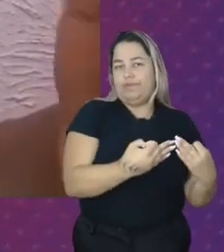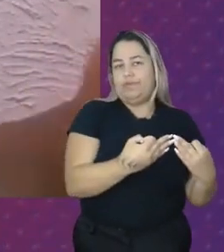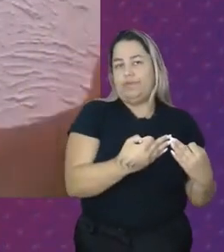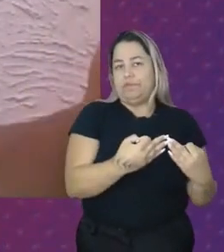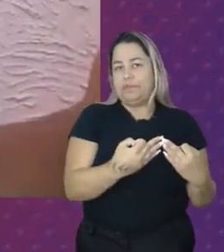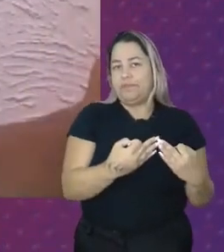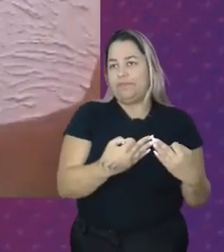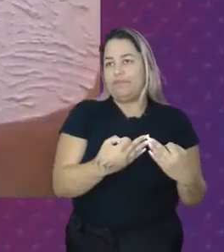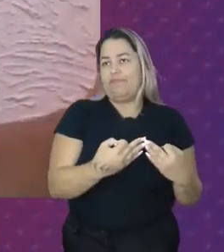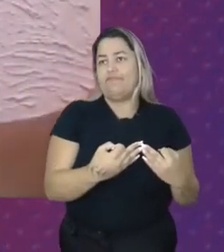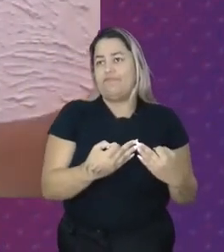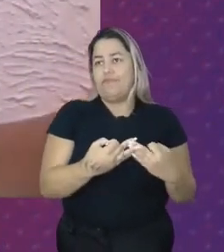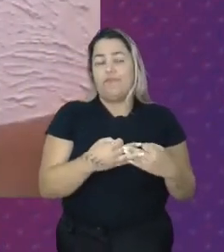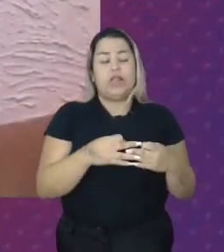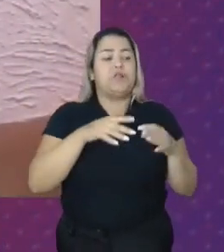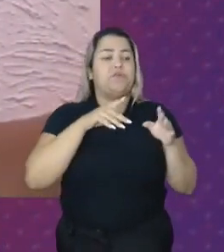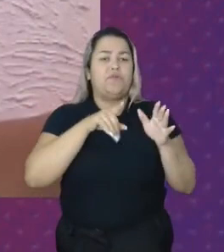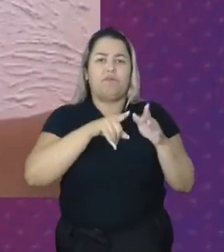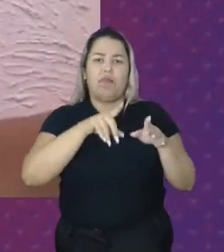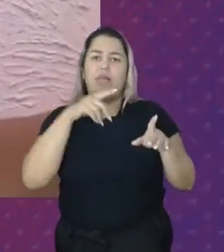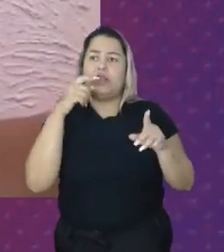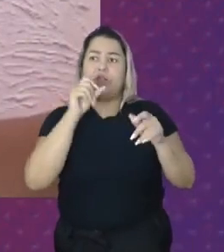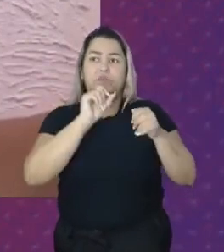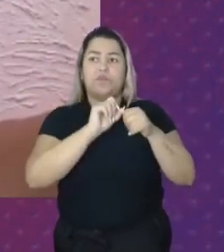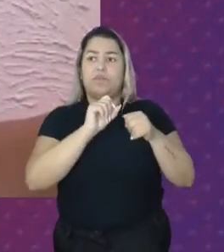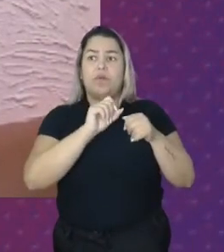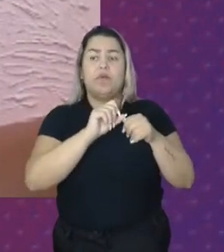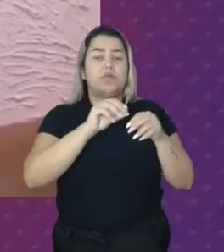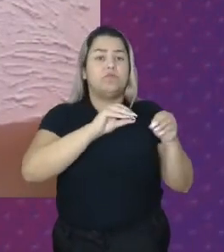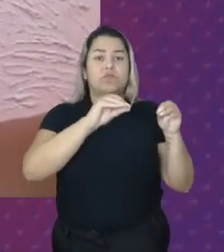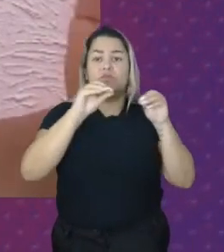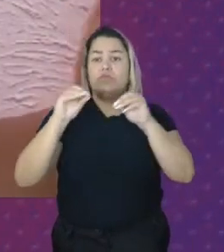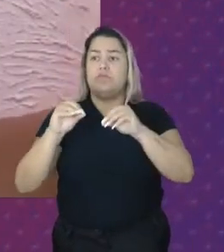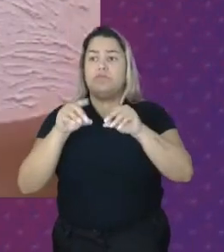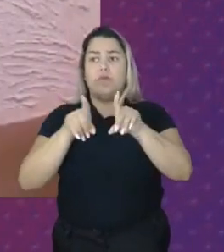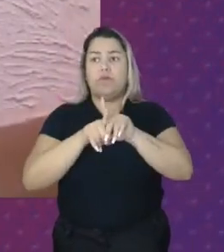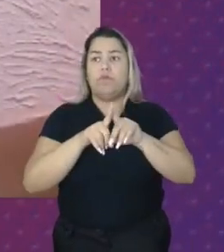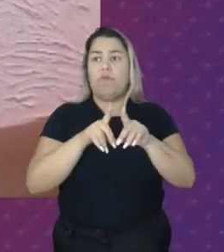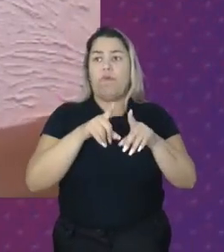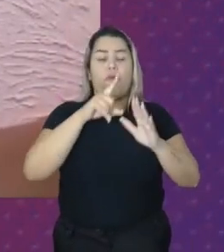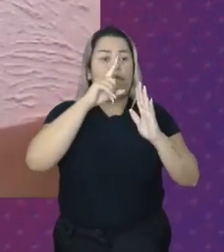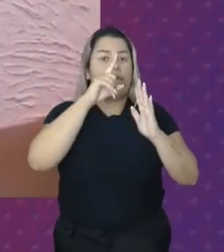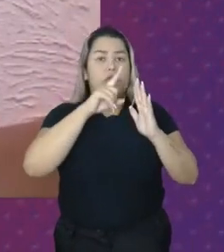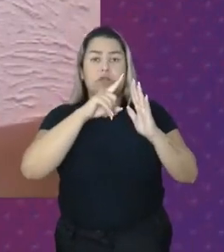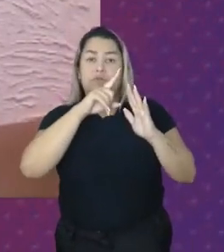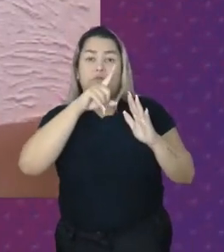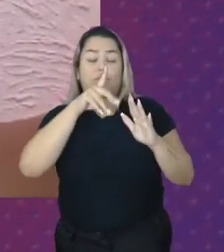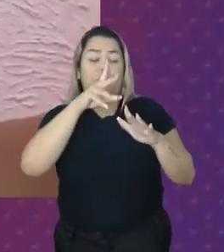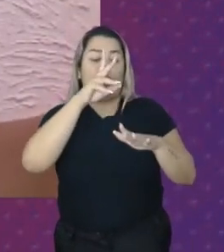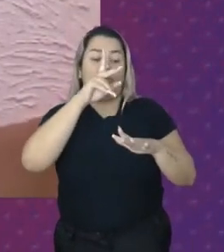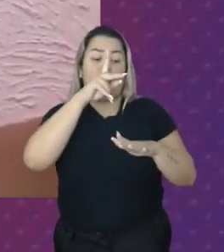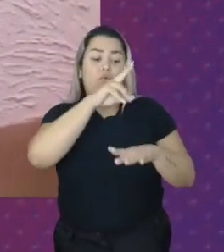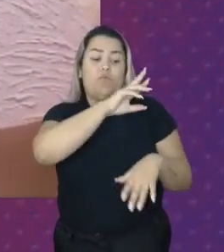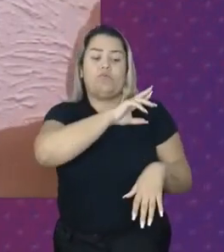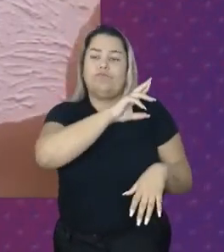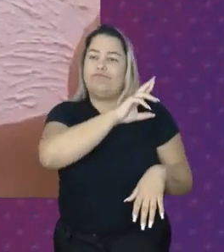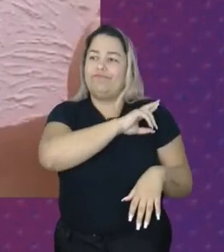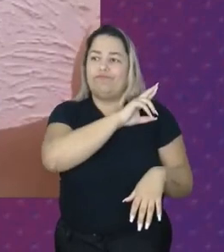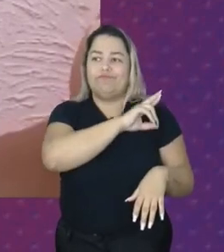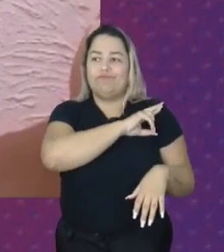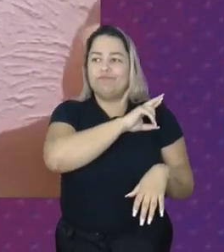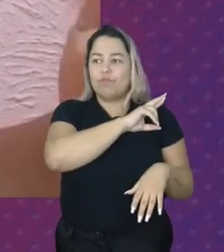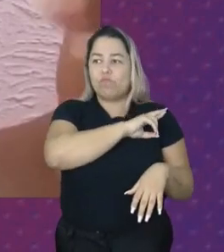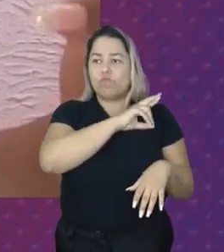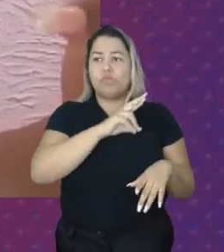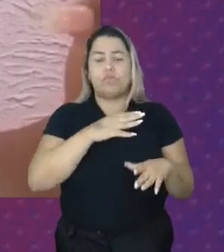Aí aproveita para explorar e para a trabalhadora não pedir os seus direitos, porque meu patrão considera muito. Então, no decorrer do